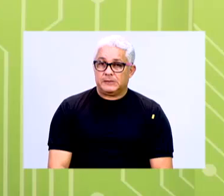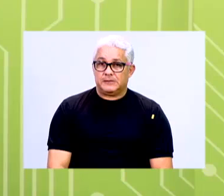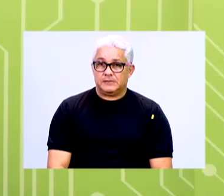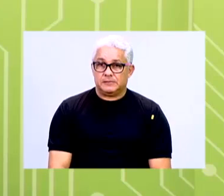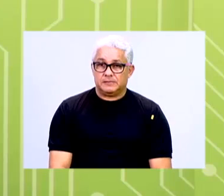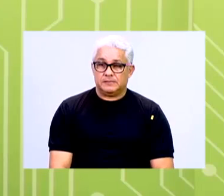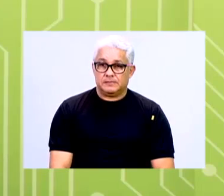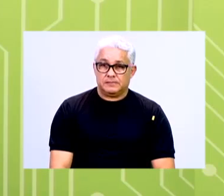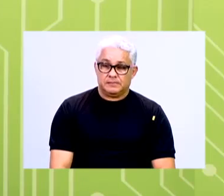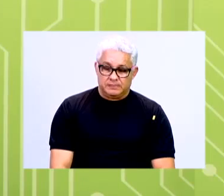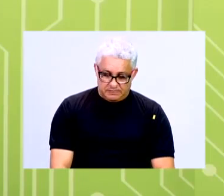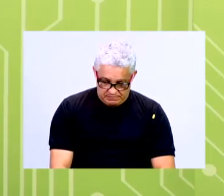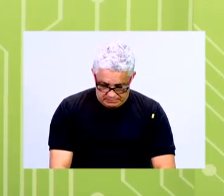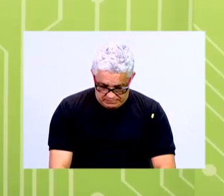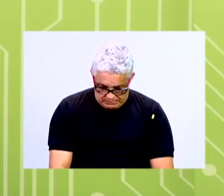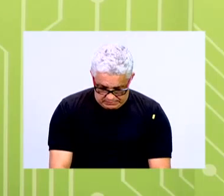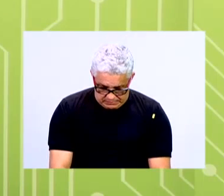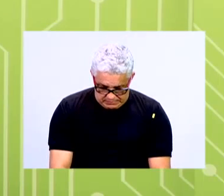de